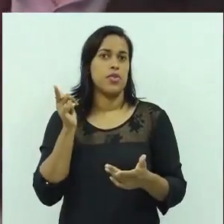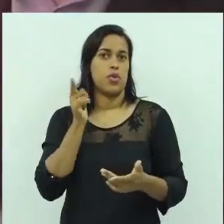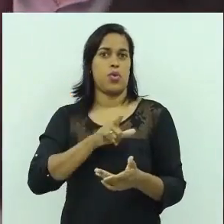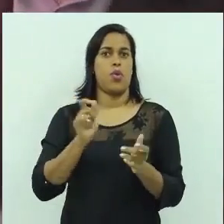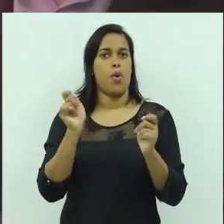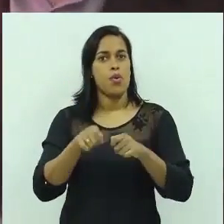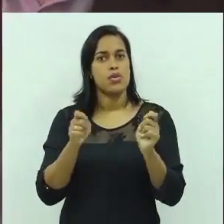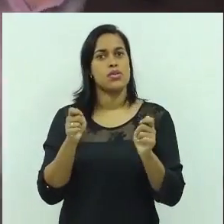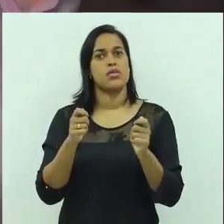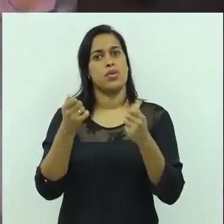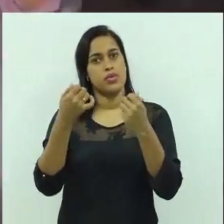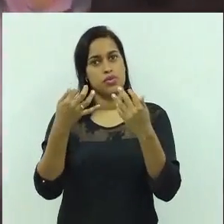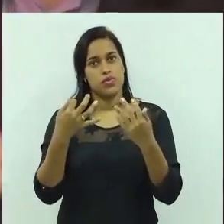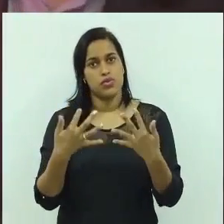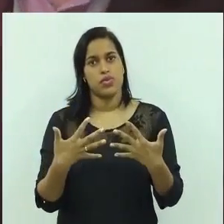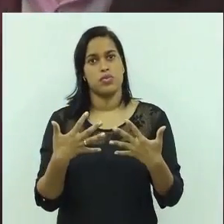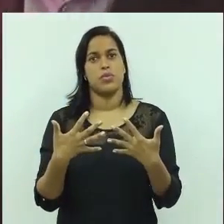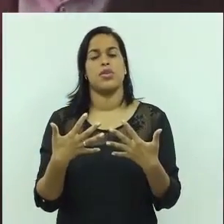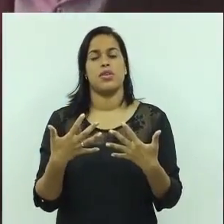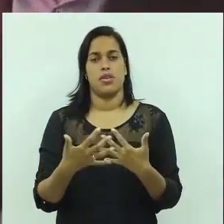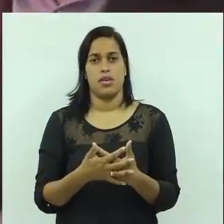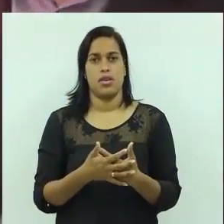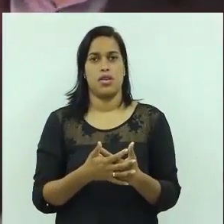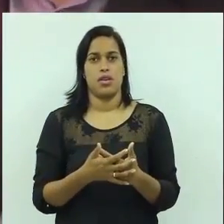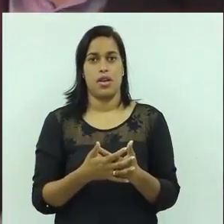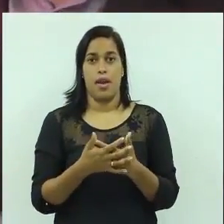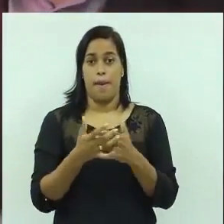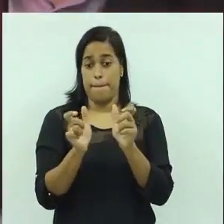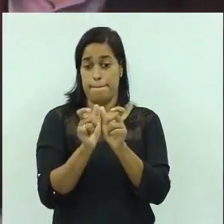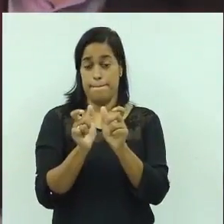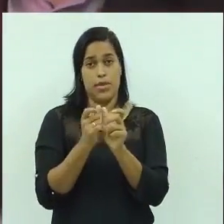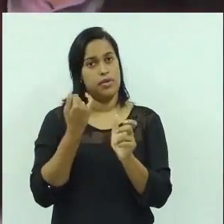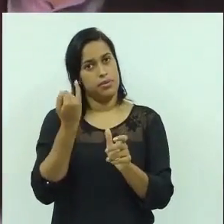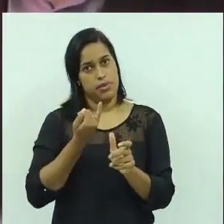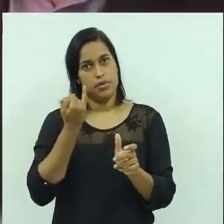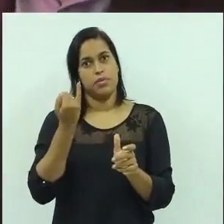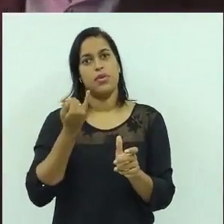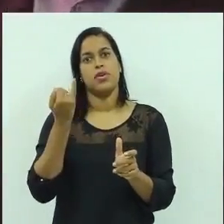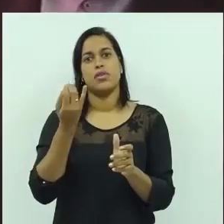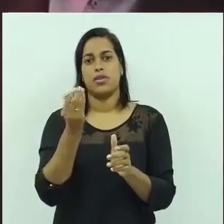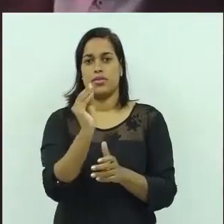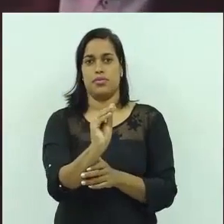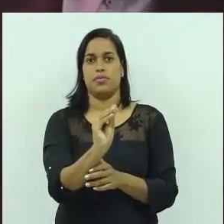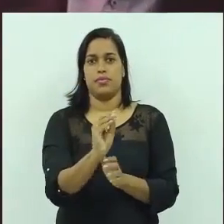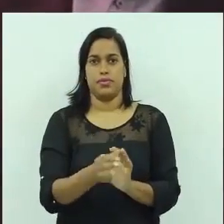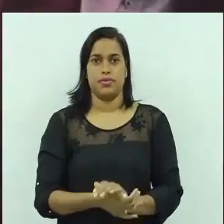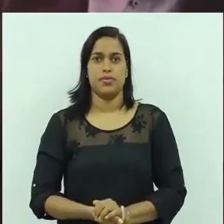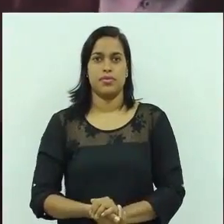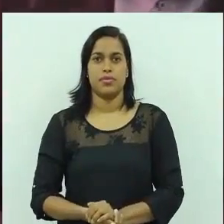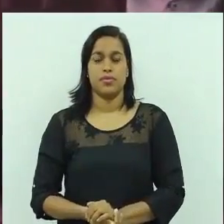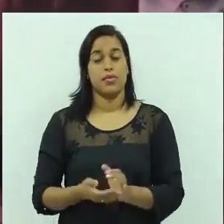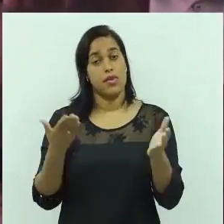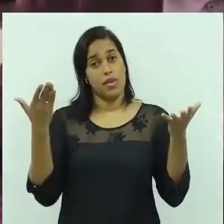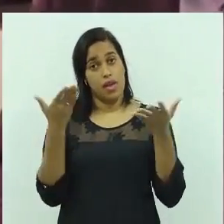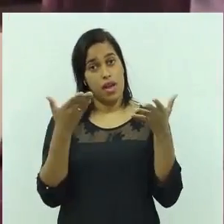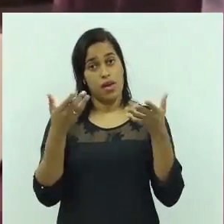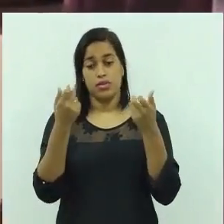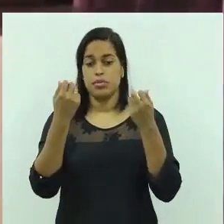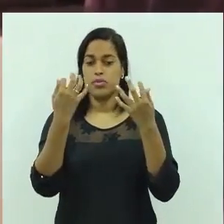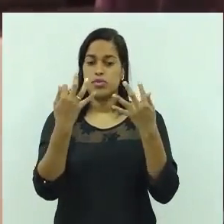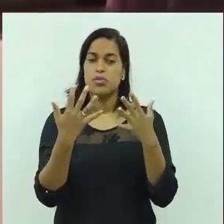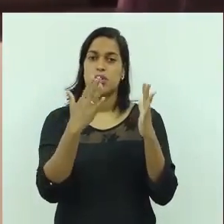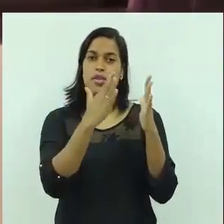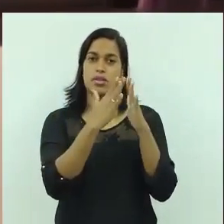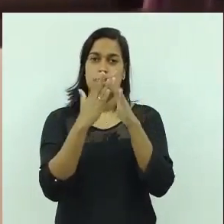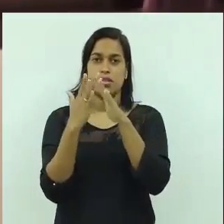de realmente justificá-lo sem simulações, que é a palavra-chave que você coloca. Com certeza. Agora me diga uma coisa, na